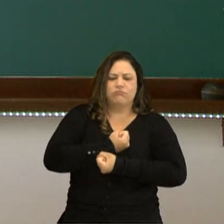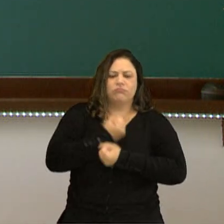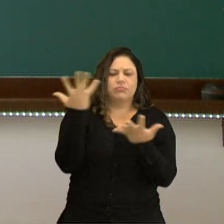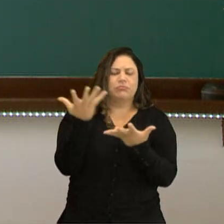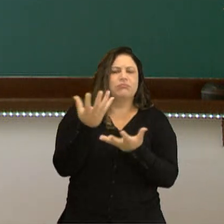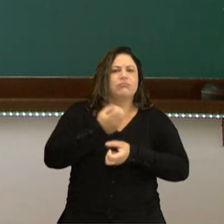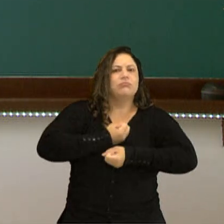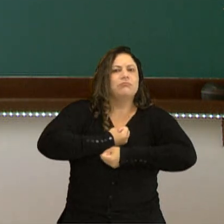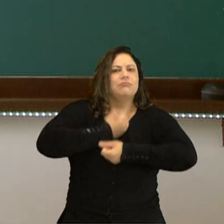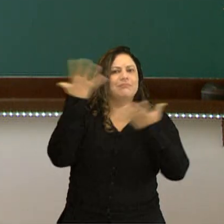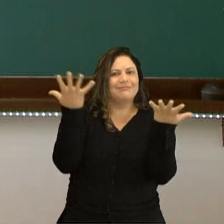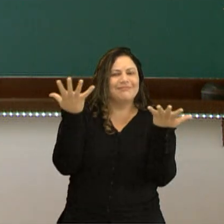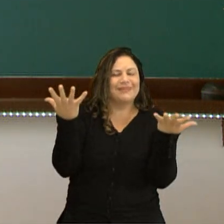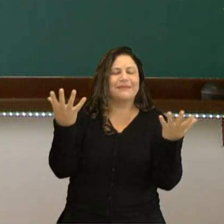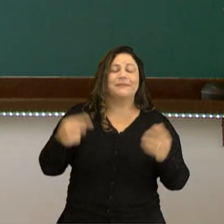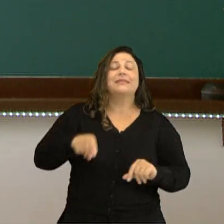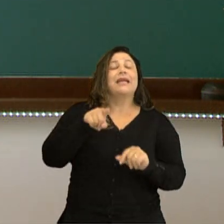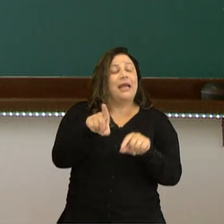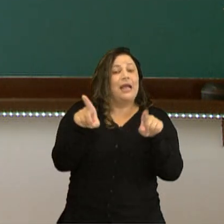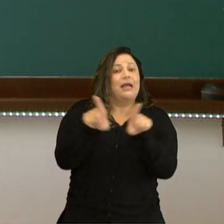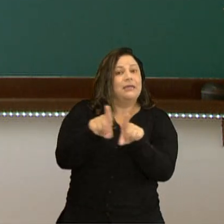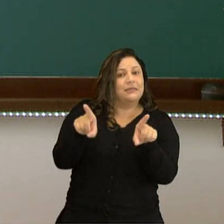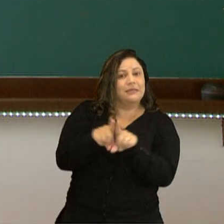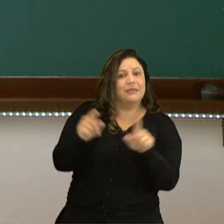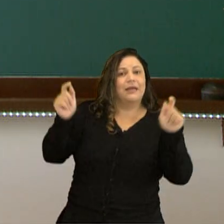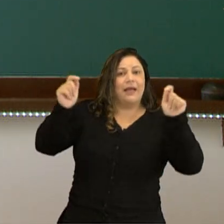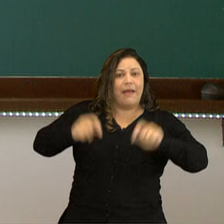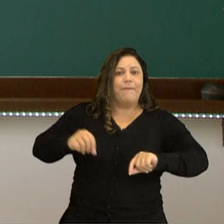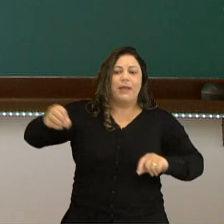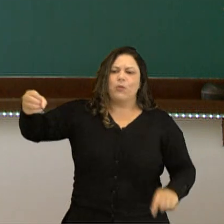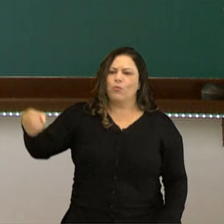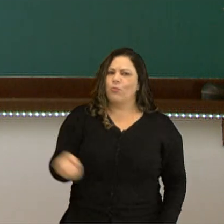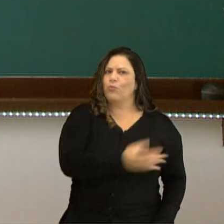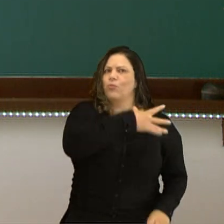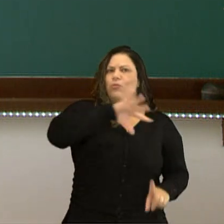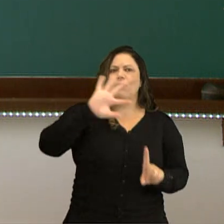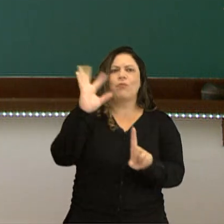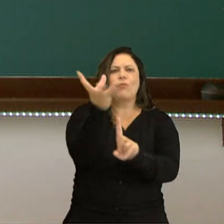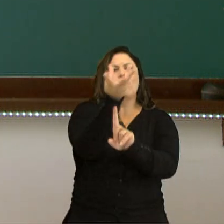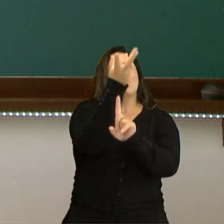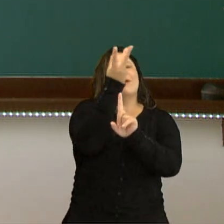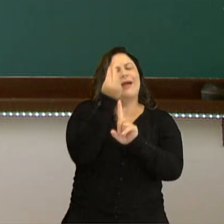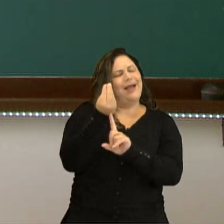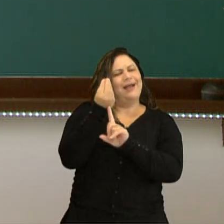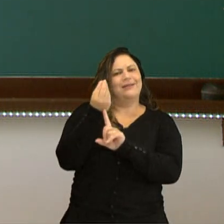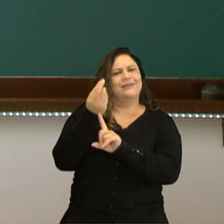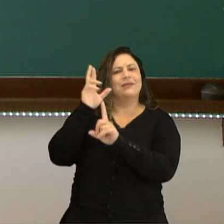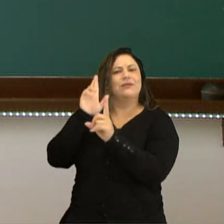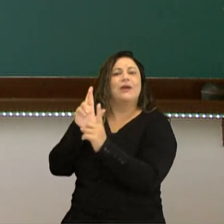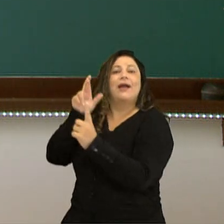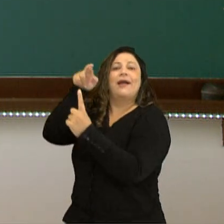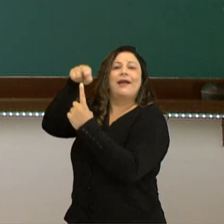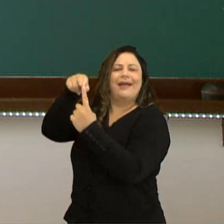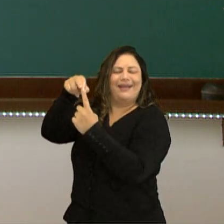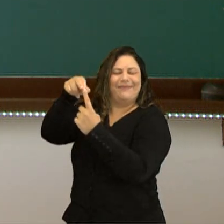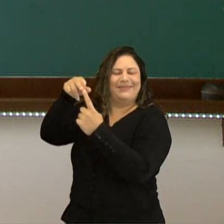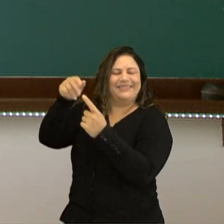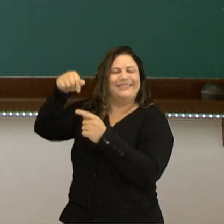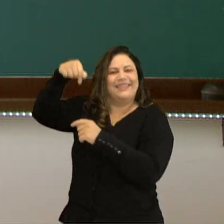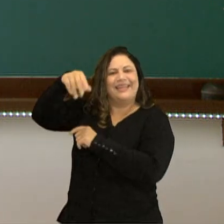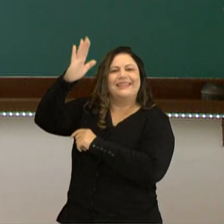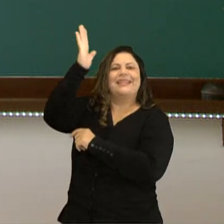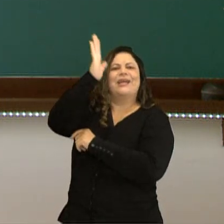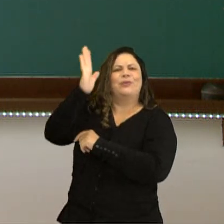quem sabe ainda, você pode vir a ser um novo artista que pode nos representar no cenário nacional